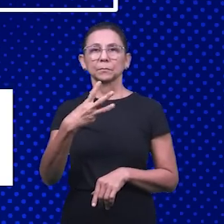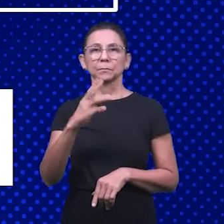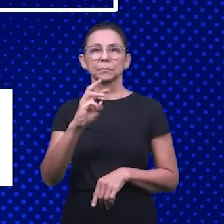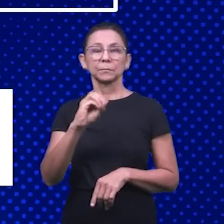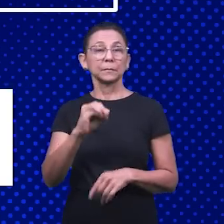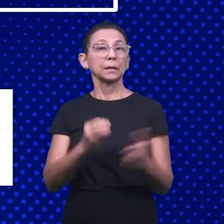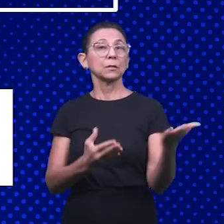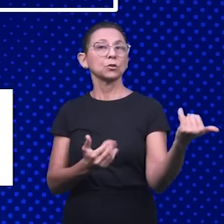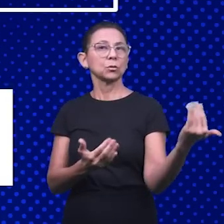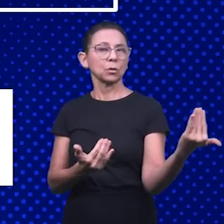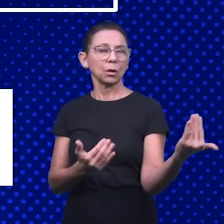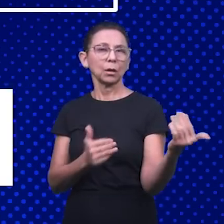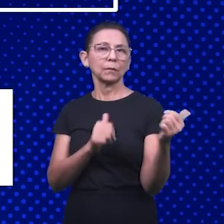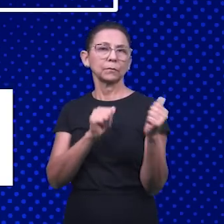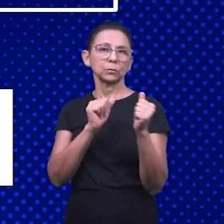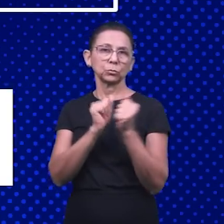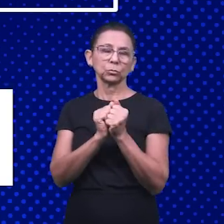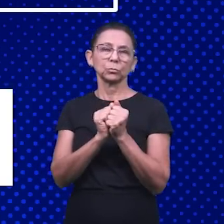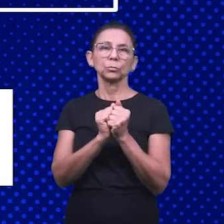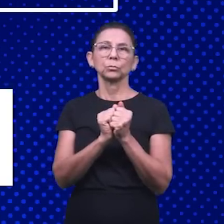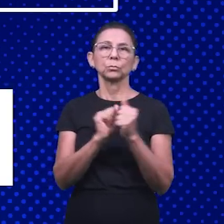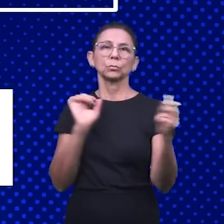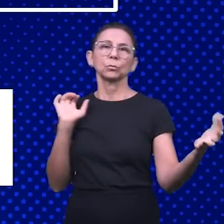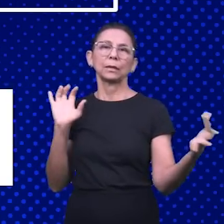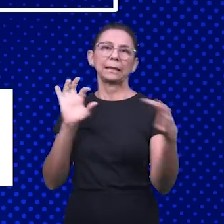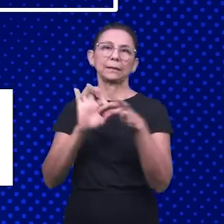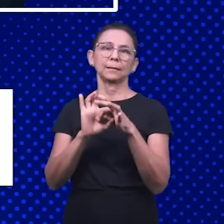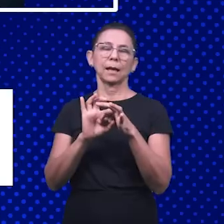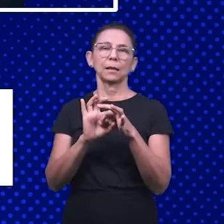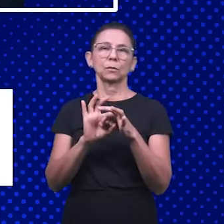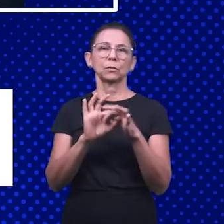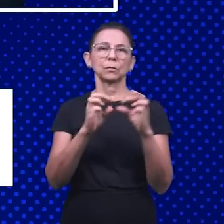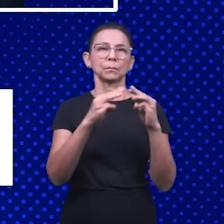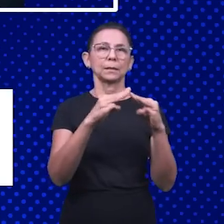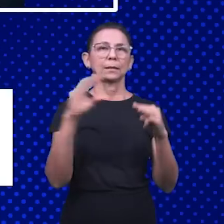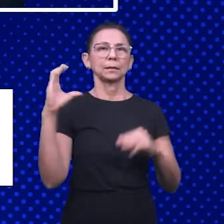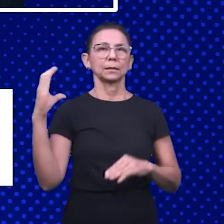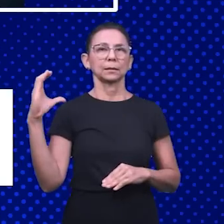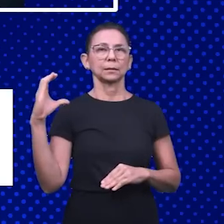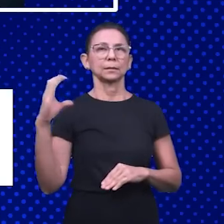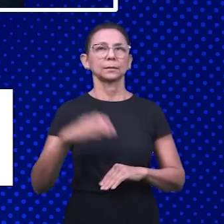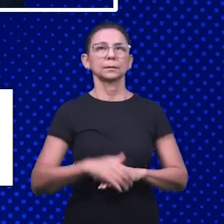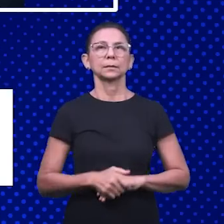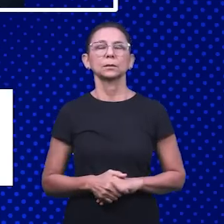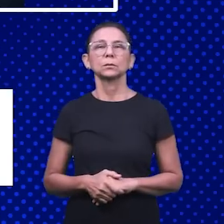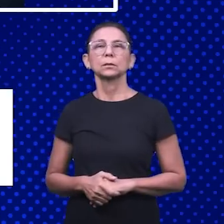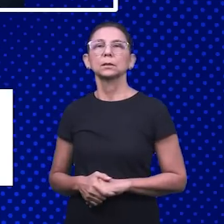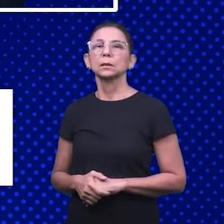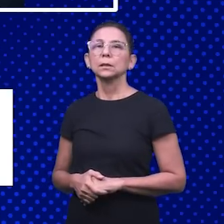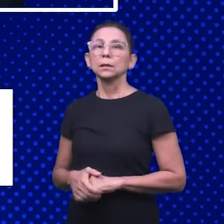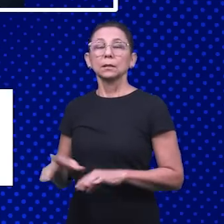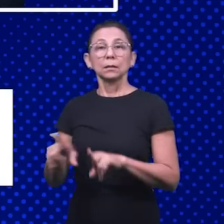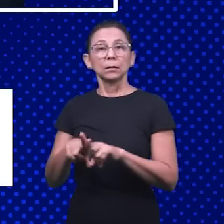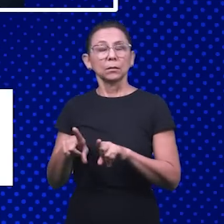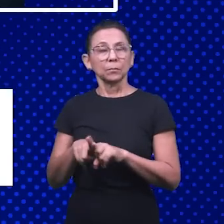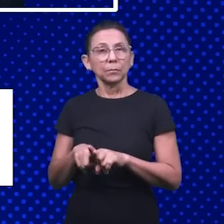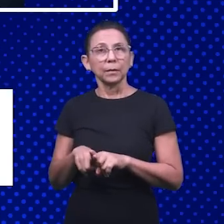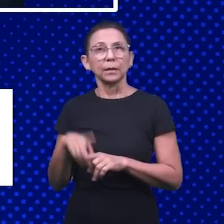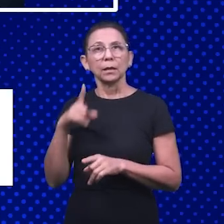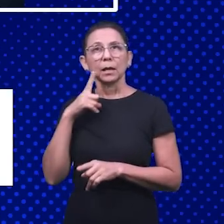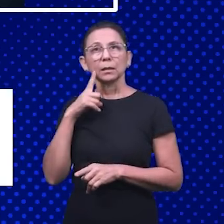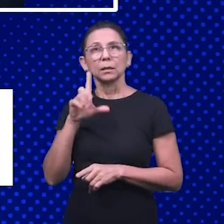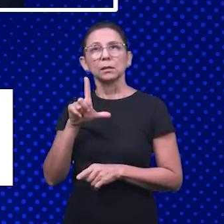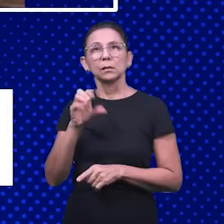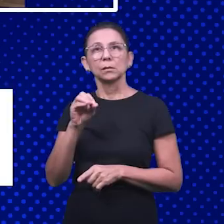230 jovens, participaram juntamente com Cariacica. Na cidade de Londrina, próxima ali, o pastor Márcio nos passou